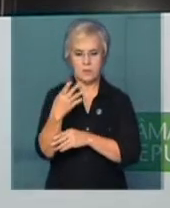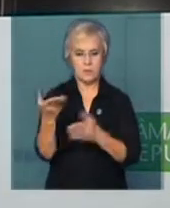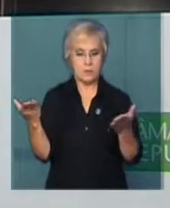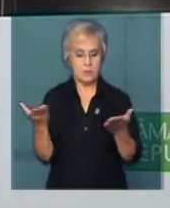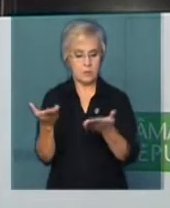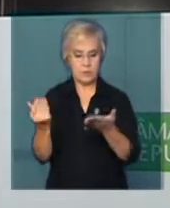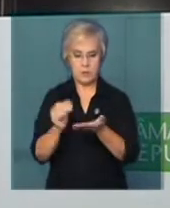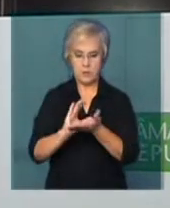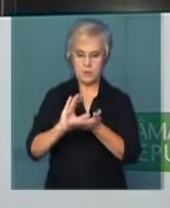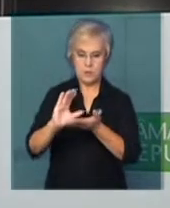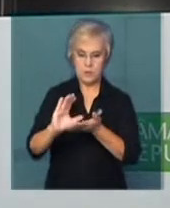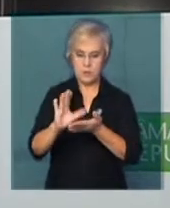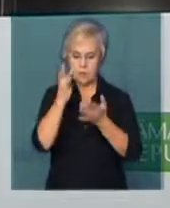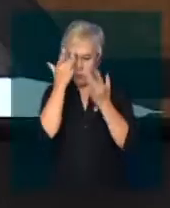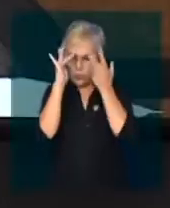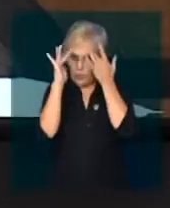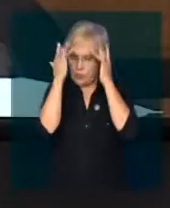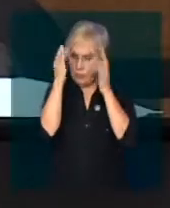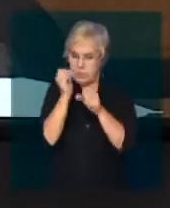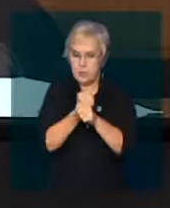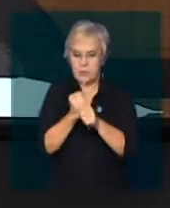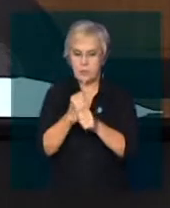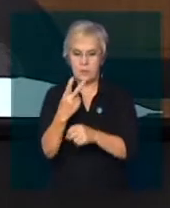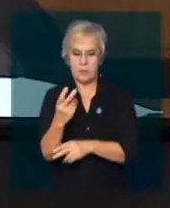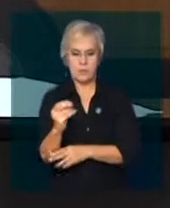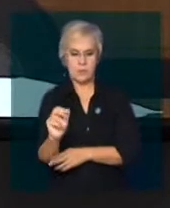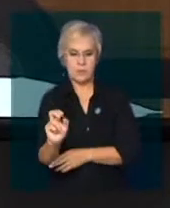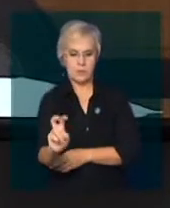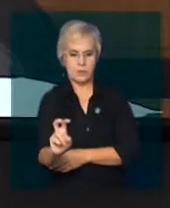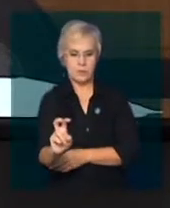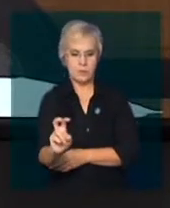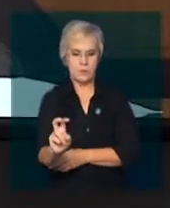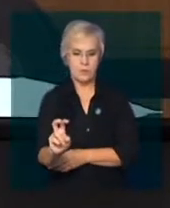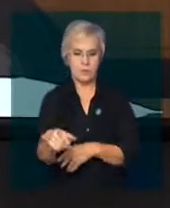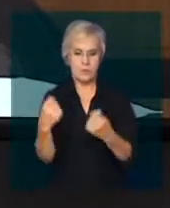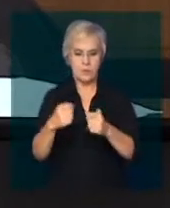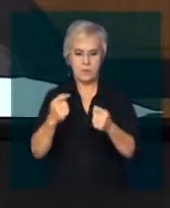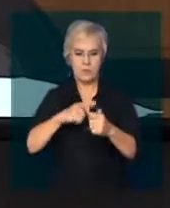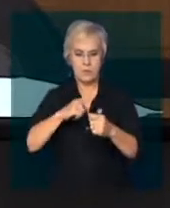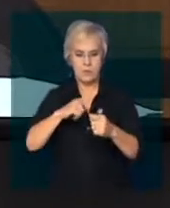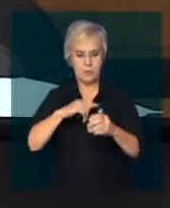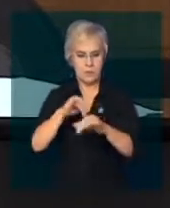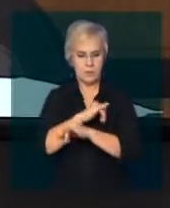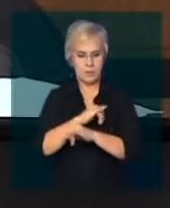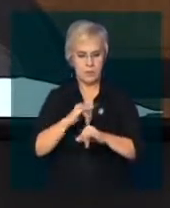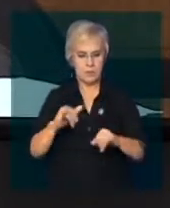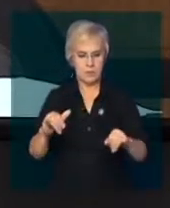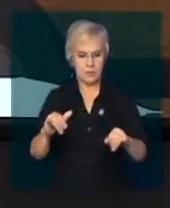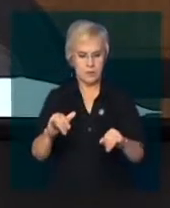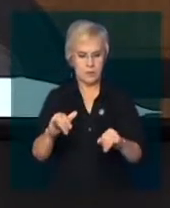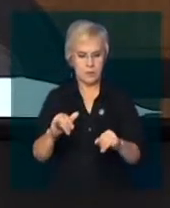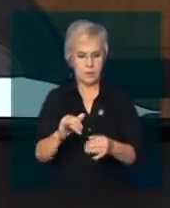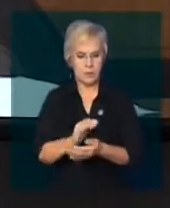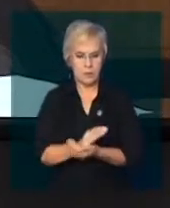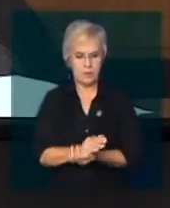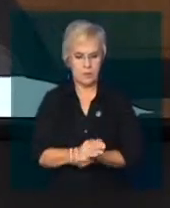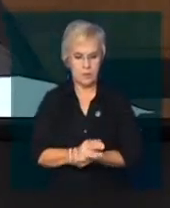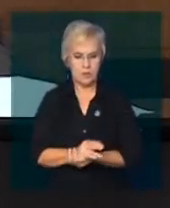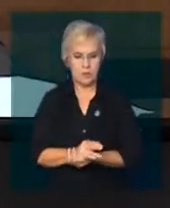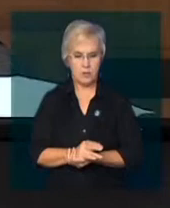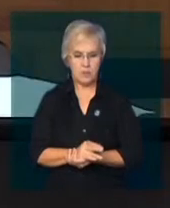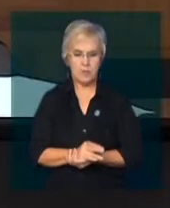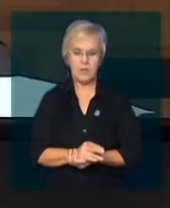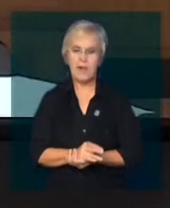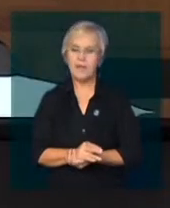repasses são dúvidas em 2015. Em 2015 devemos ter aproximadamente mais 600 milhões, o que vai totalizar, se não